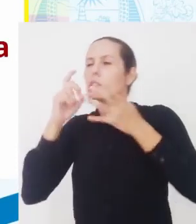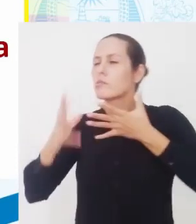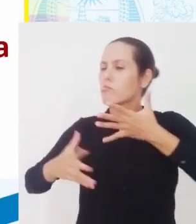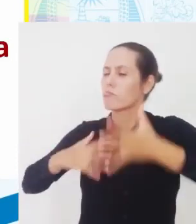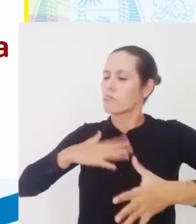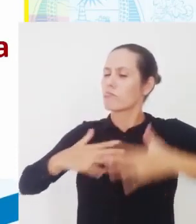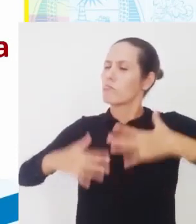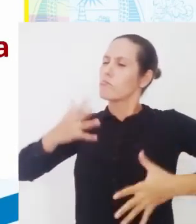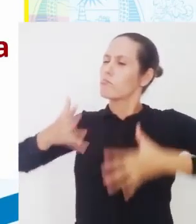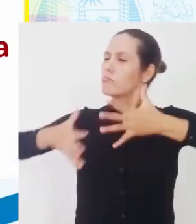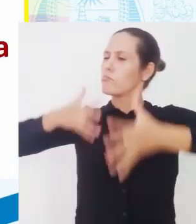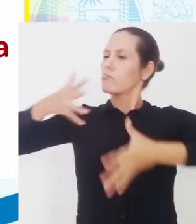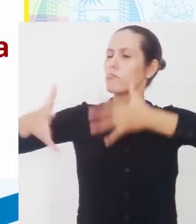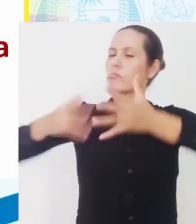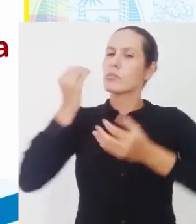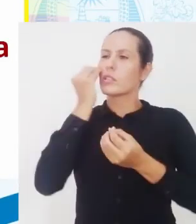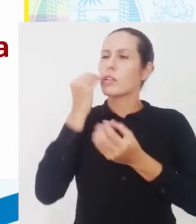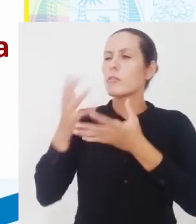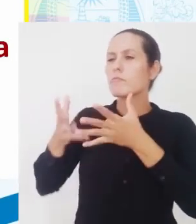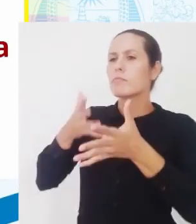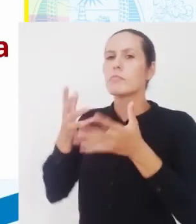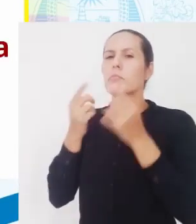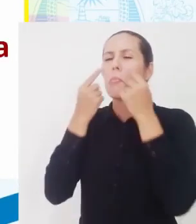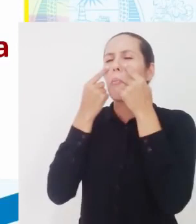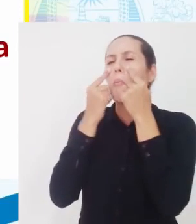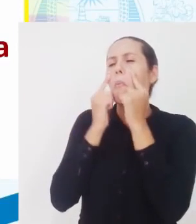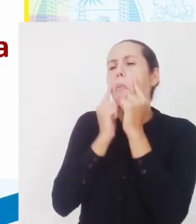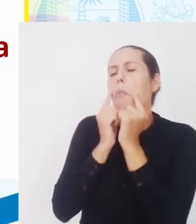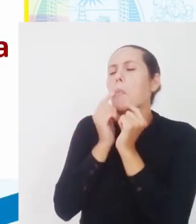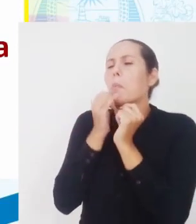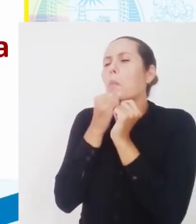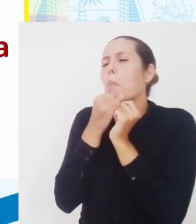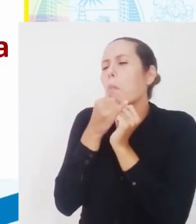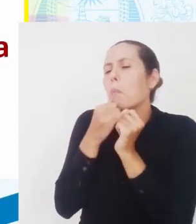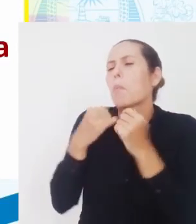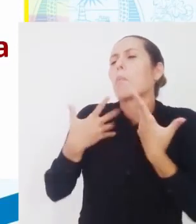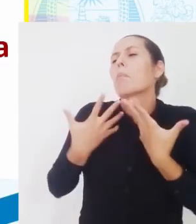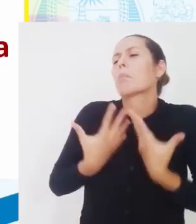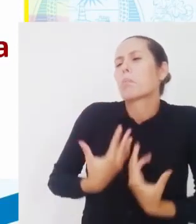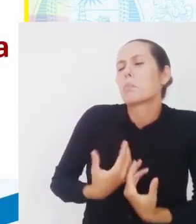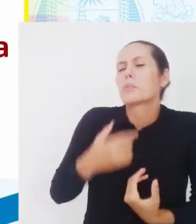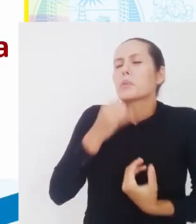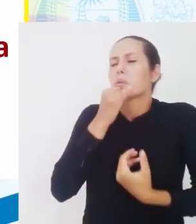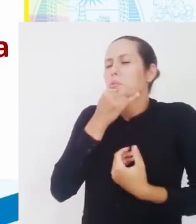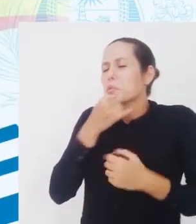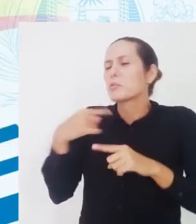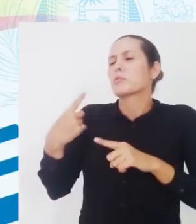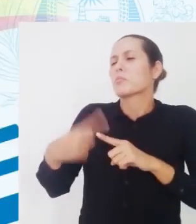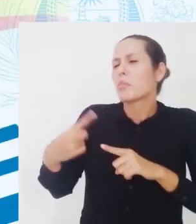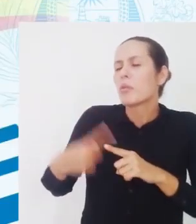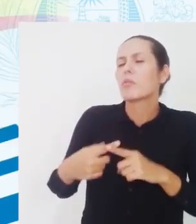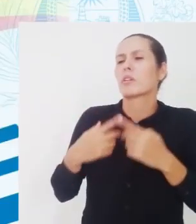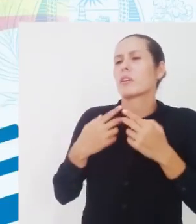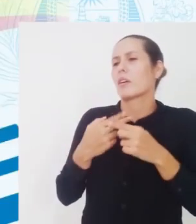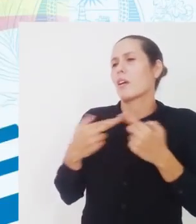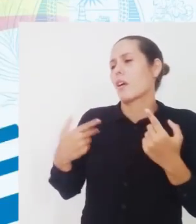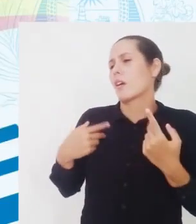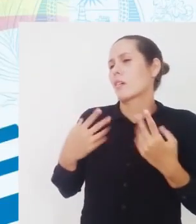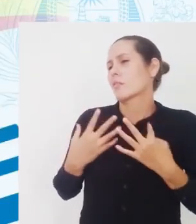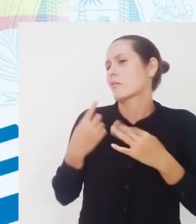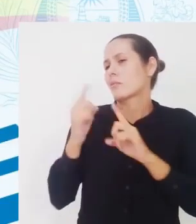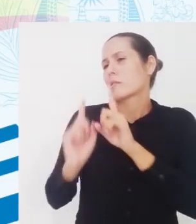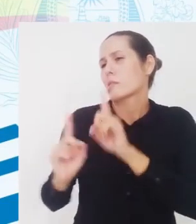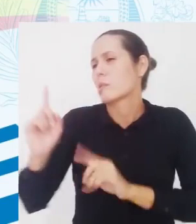não pode usar, a não ser que você faça uma chamada de vídeo, que é o uso das expressões faciais para convencer. Lembra daquela situação